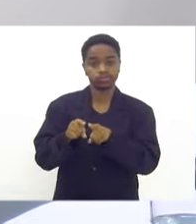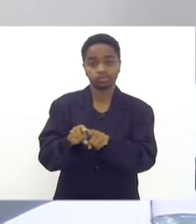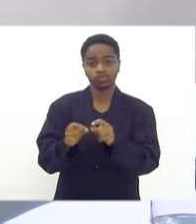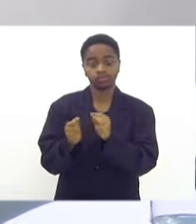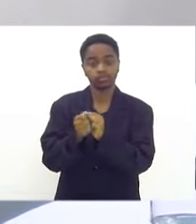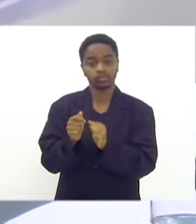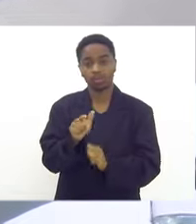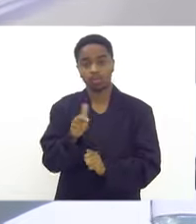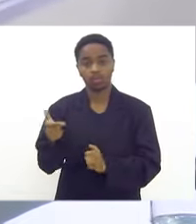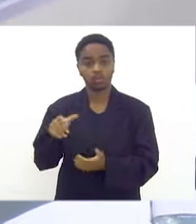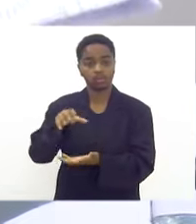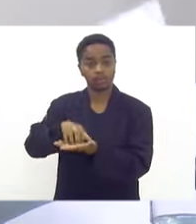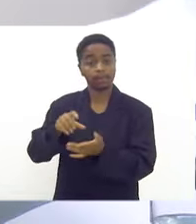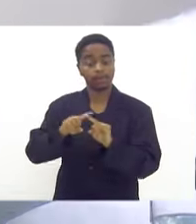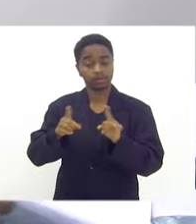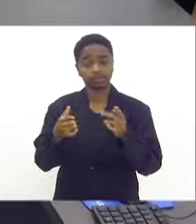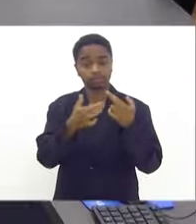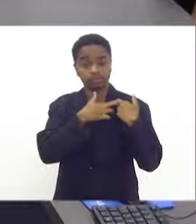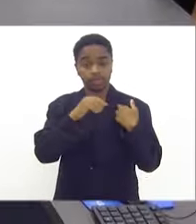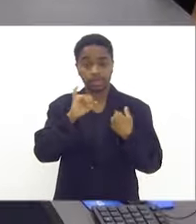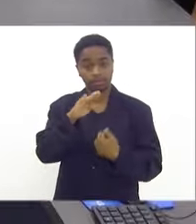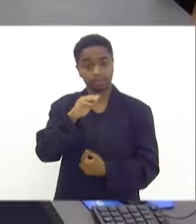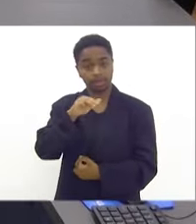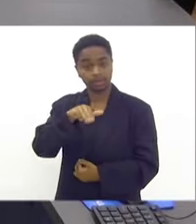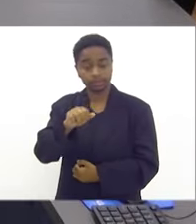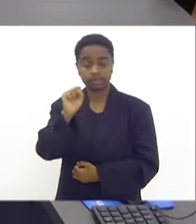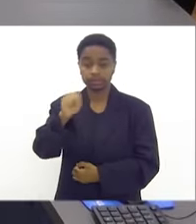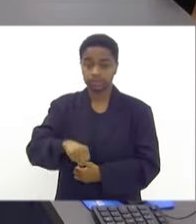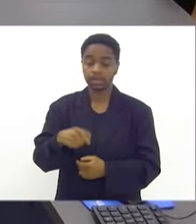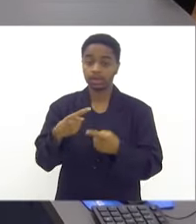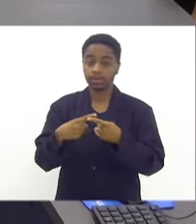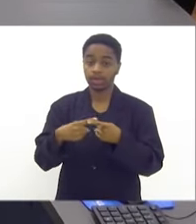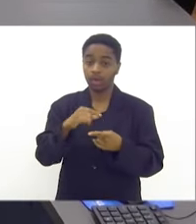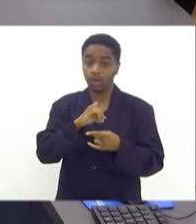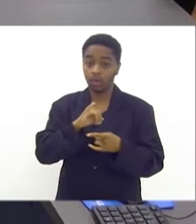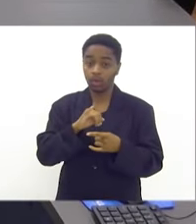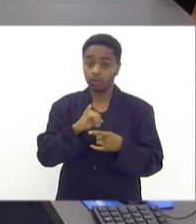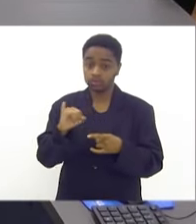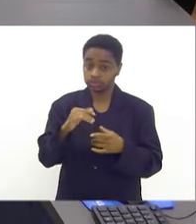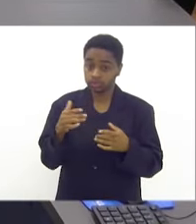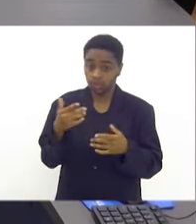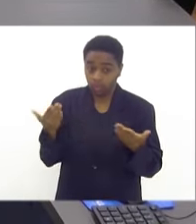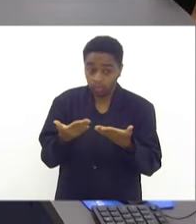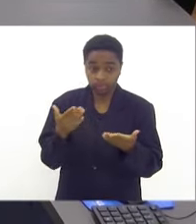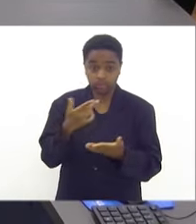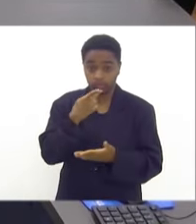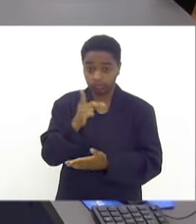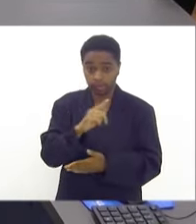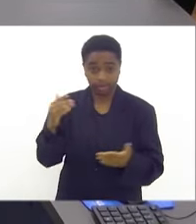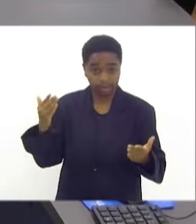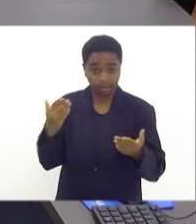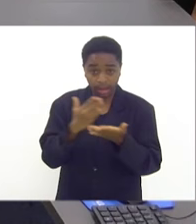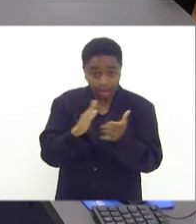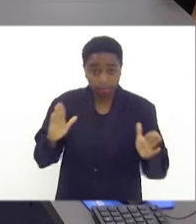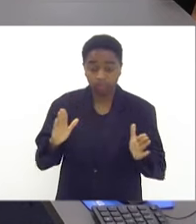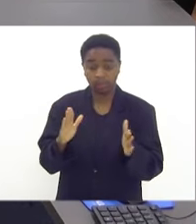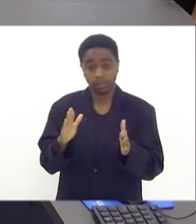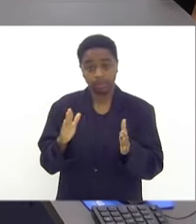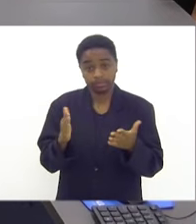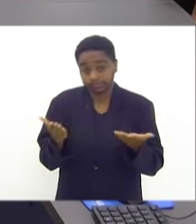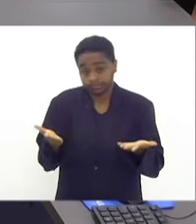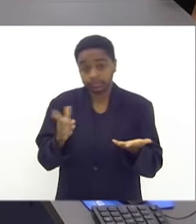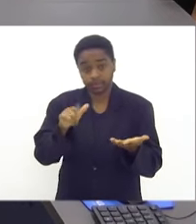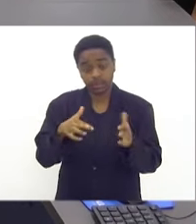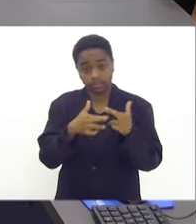mas que é de competência do Ibama é então a gente coloca um basta a partir de hoje de que o Ibama também é responsável para que